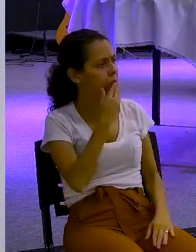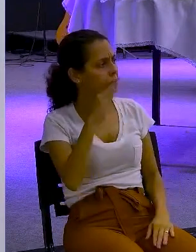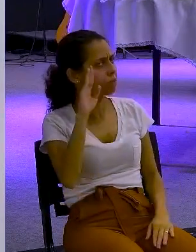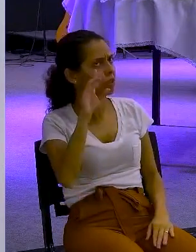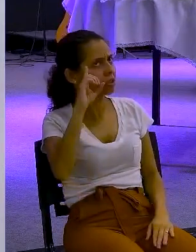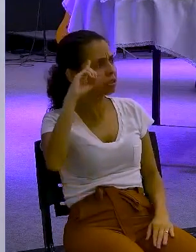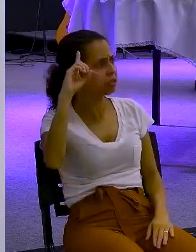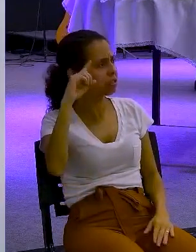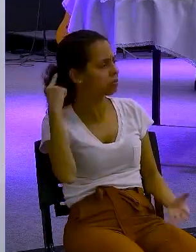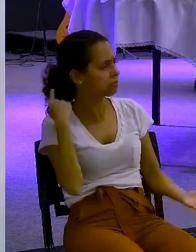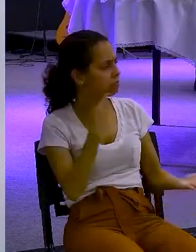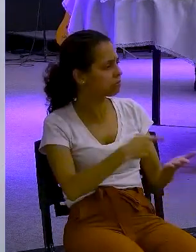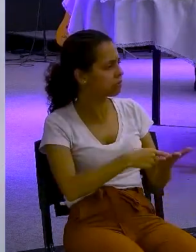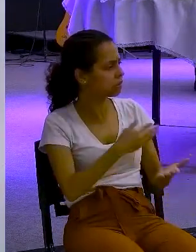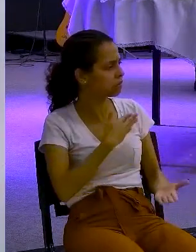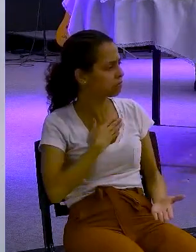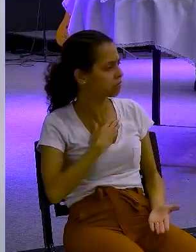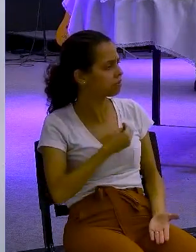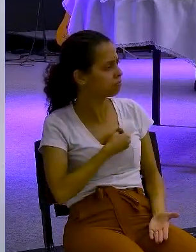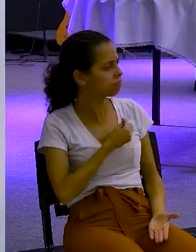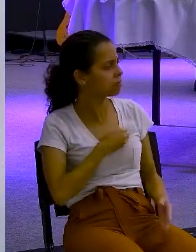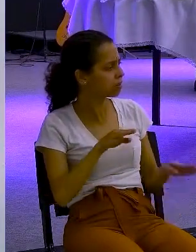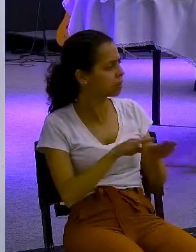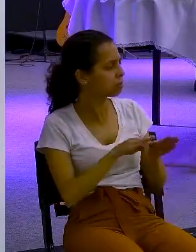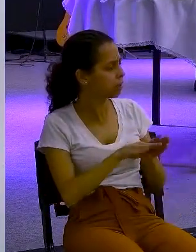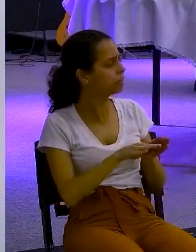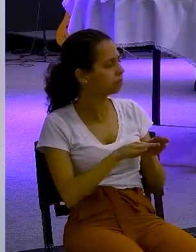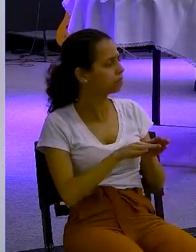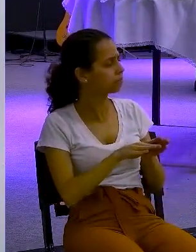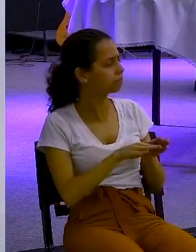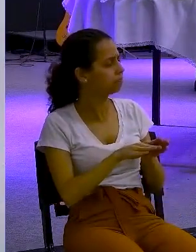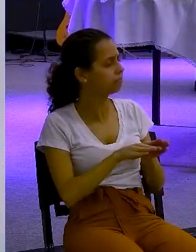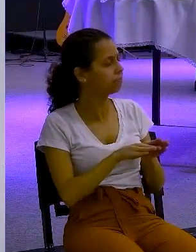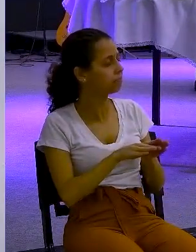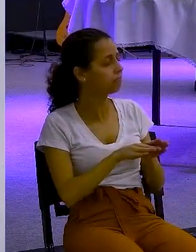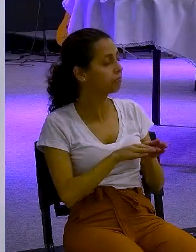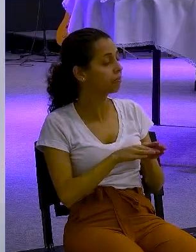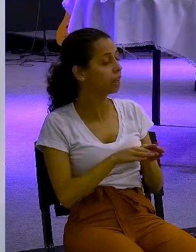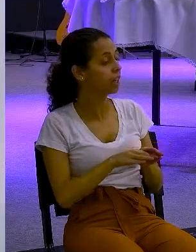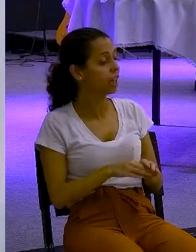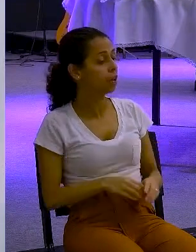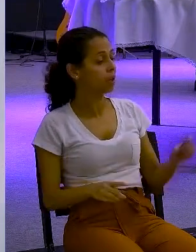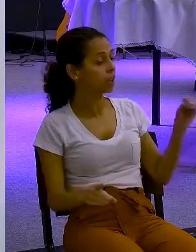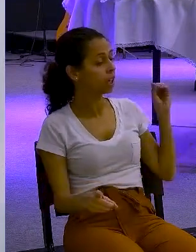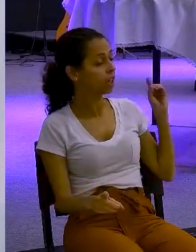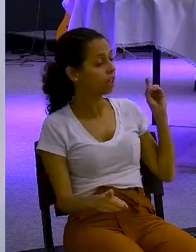E chegando à casa de Isabel, sua parente, quando ela faz a saudação: